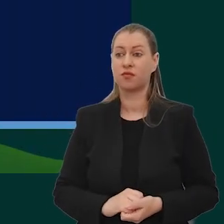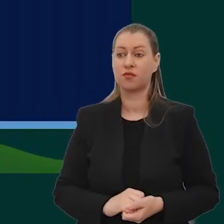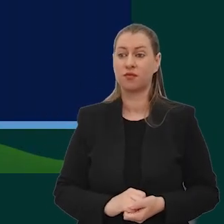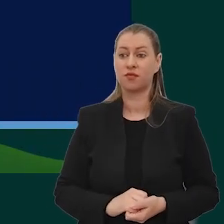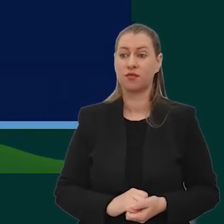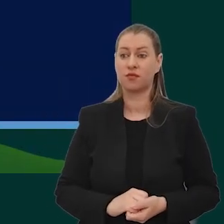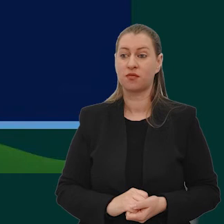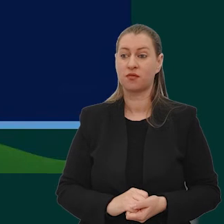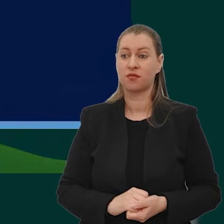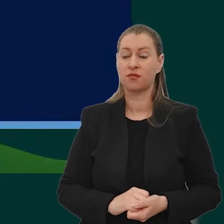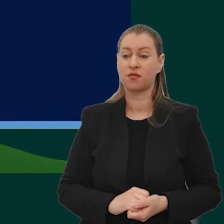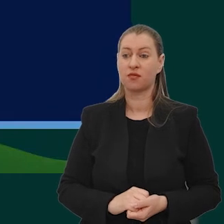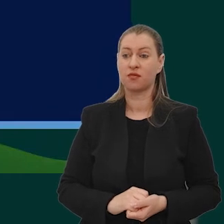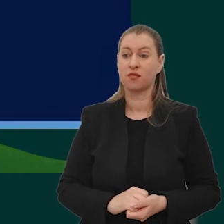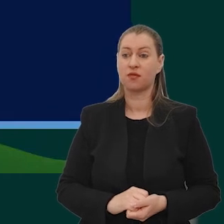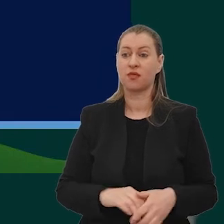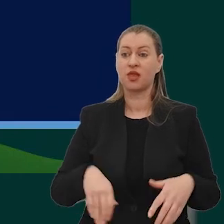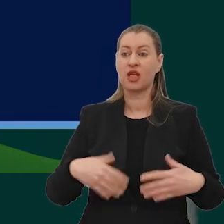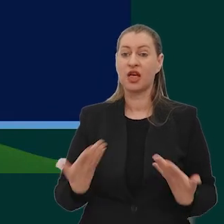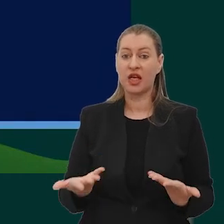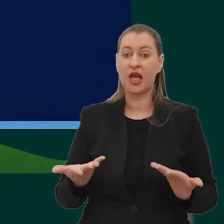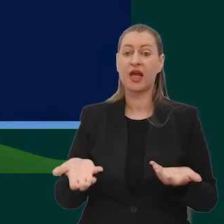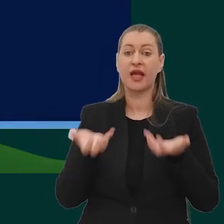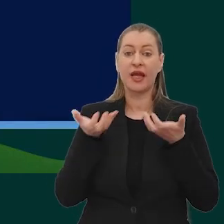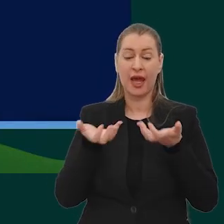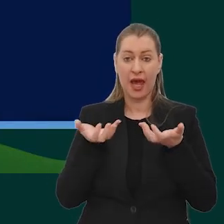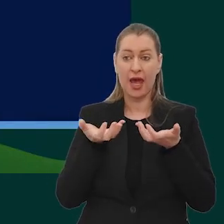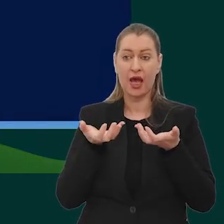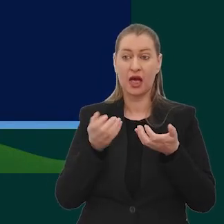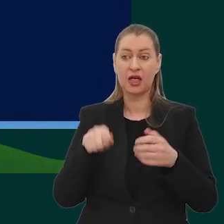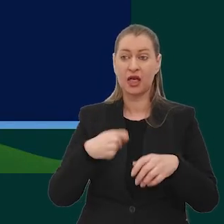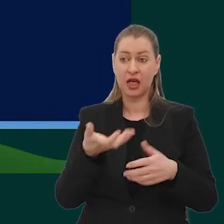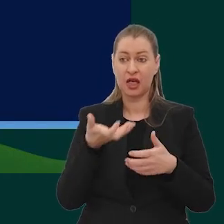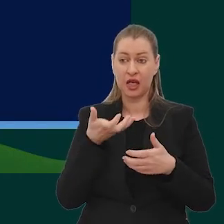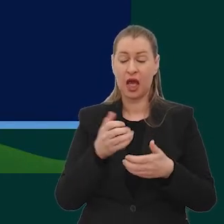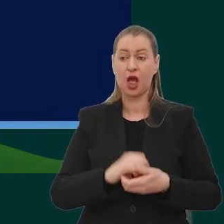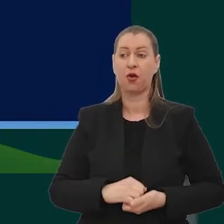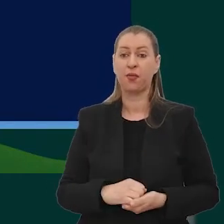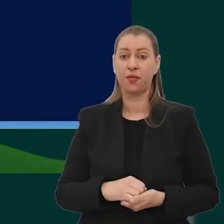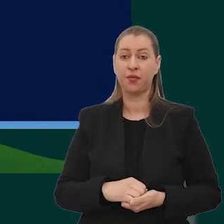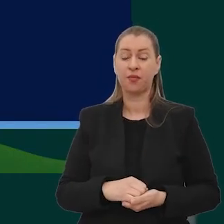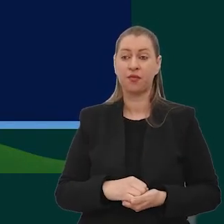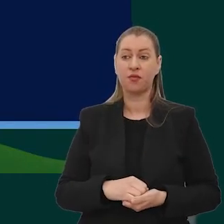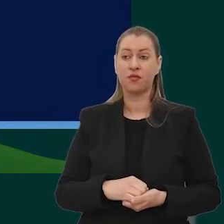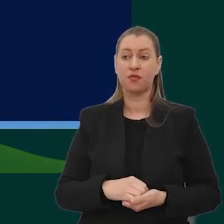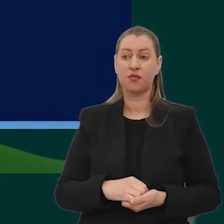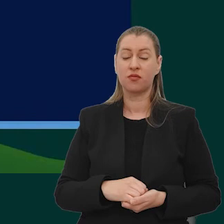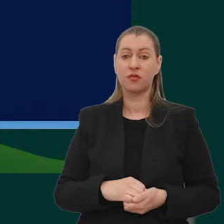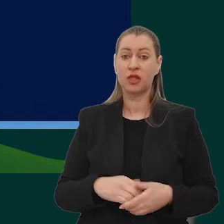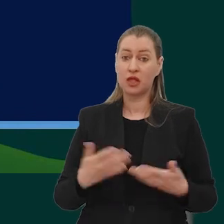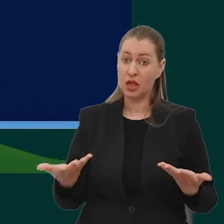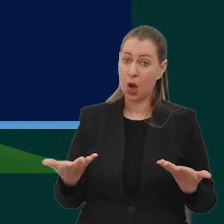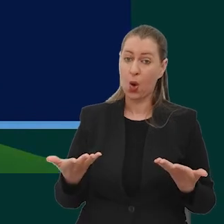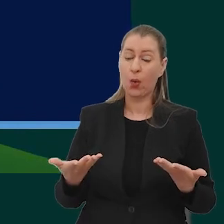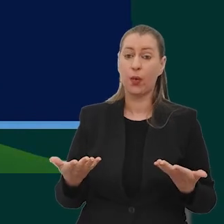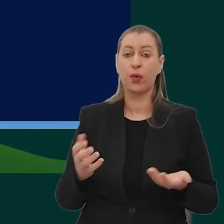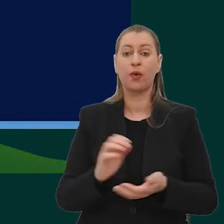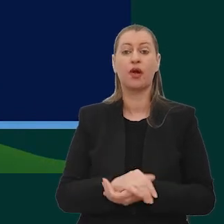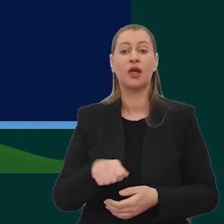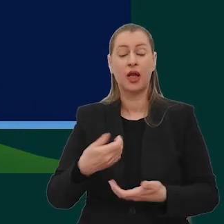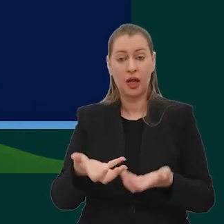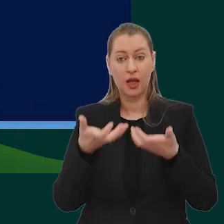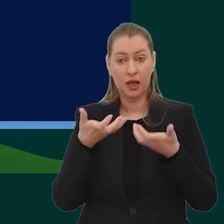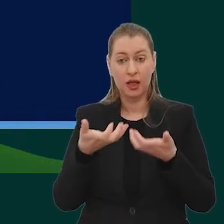Tem o contato, tá. Quem quiser, eu consigo te ver. Consegue me ver. Então, o pessoal aí também que quiser